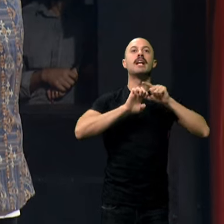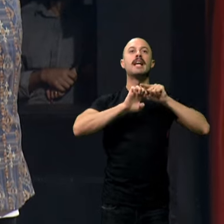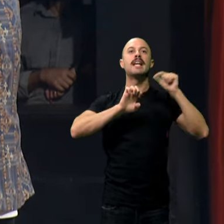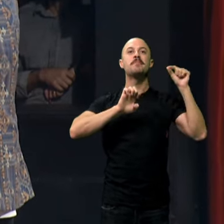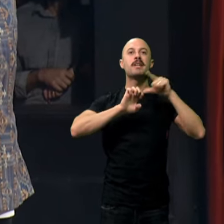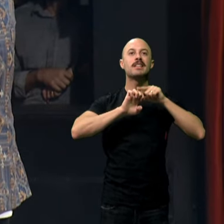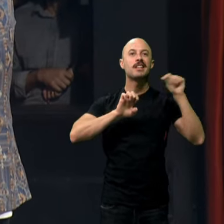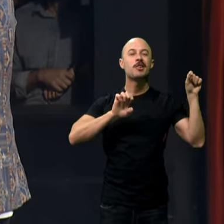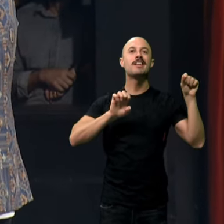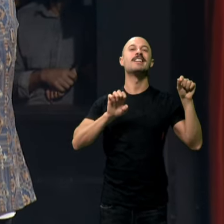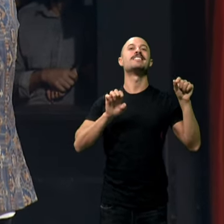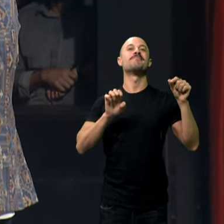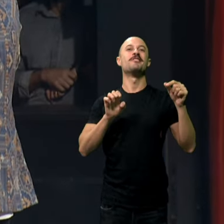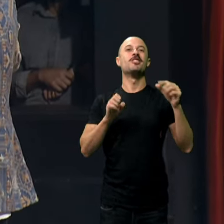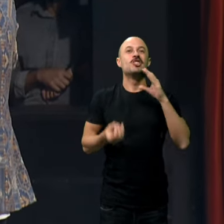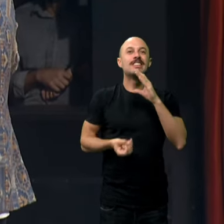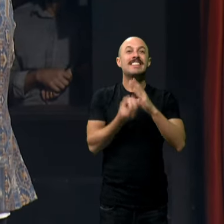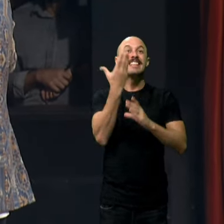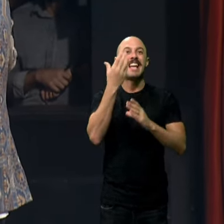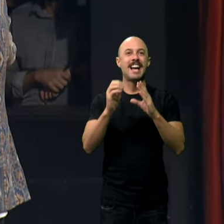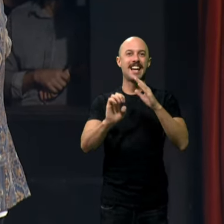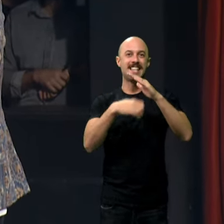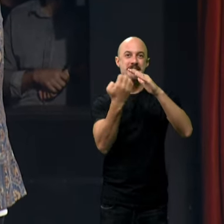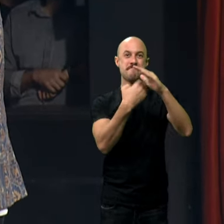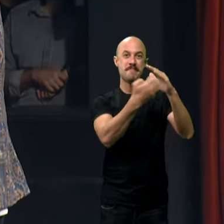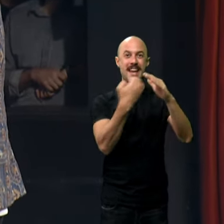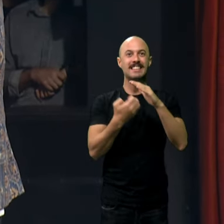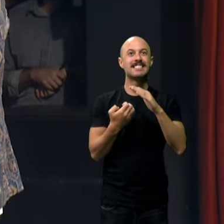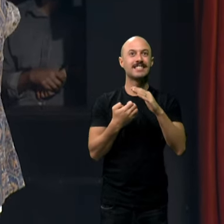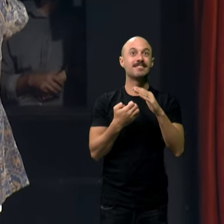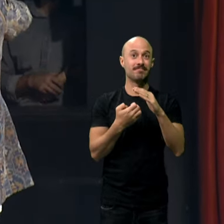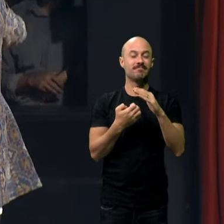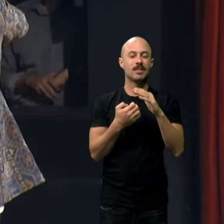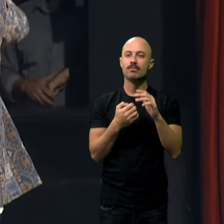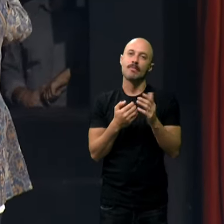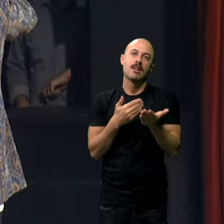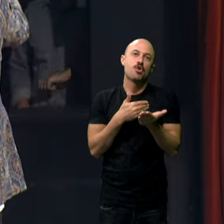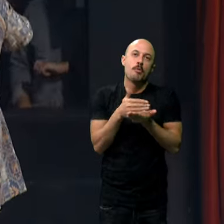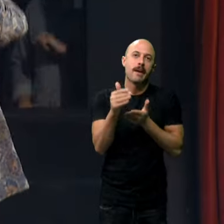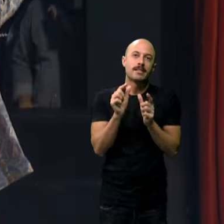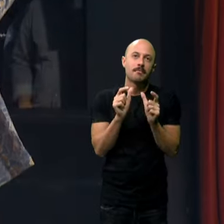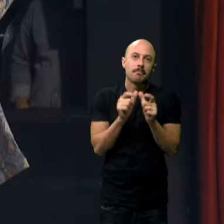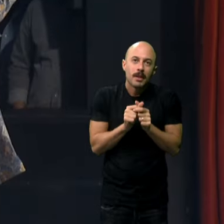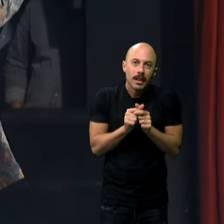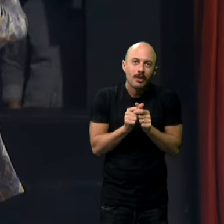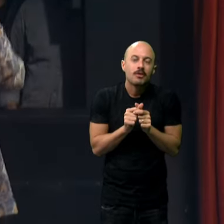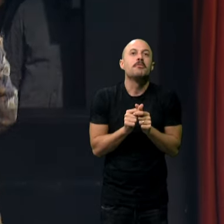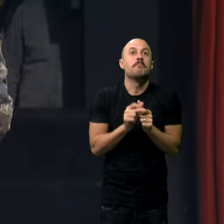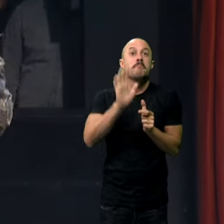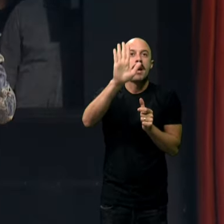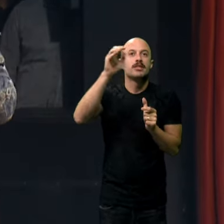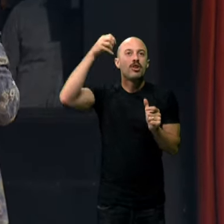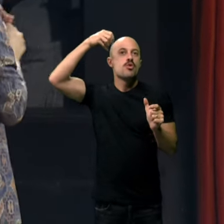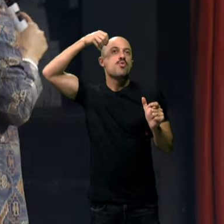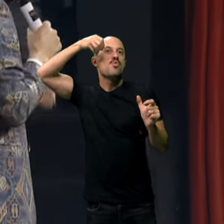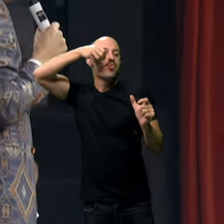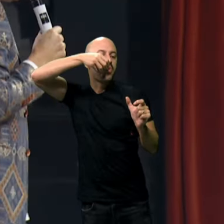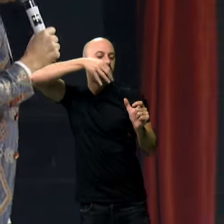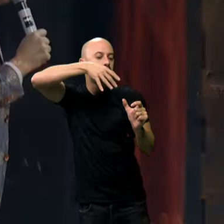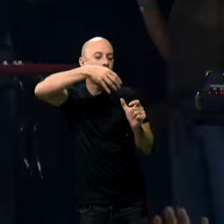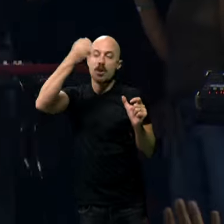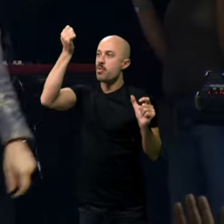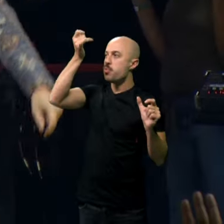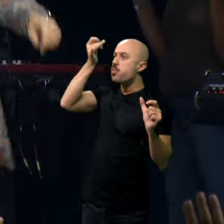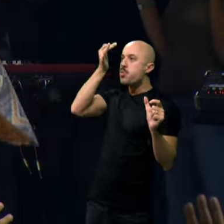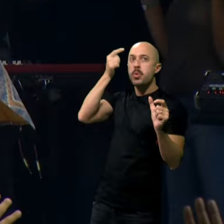minúsculas ponham à prova isso. Comece com algo pequeno e você vai ver um vento que vai soprar, vai crescer uma criatividade